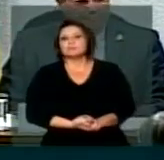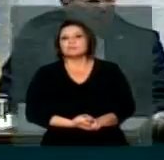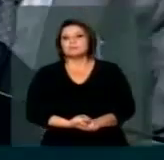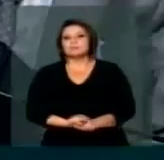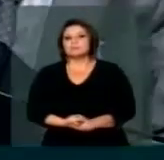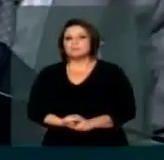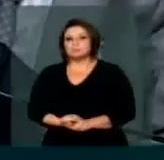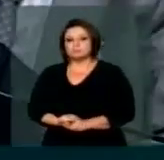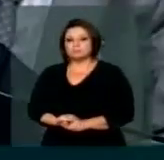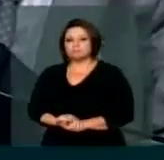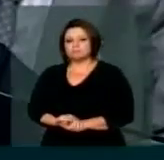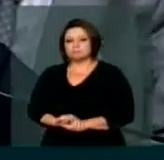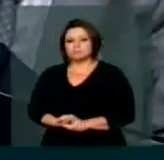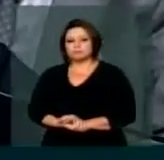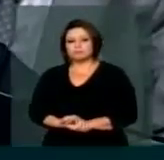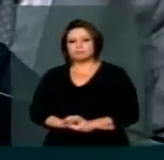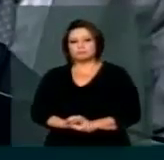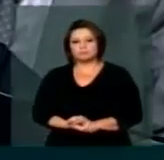Senhor Severo,